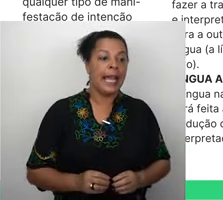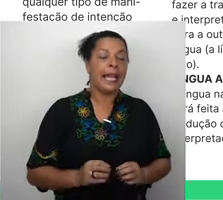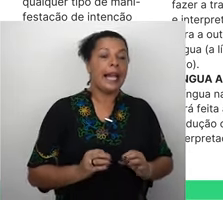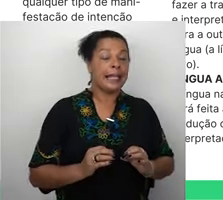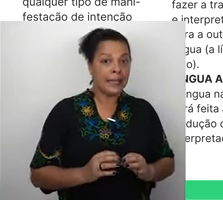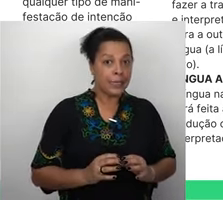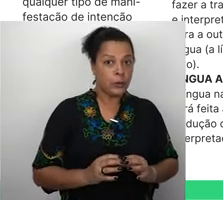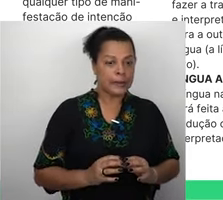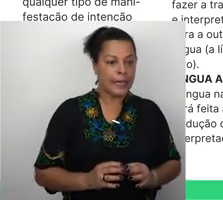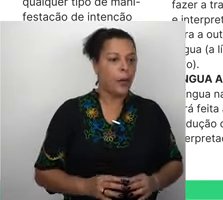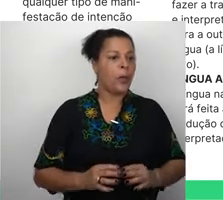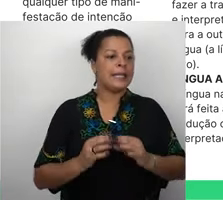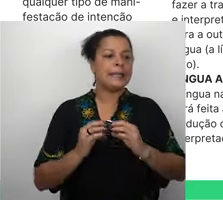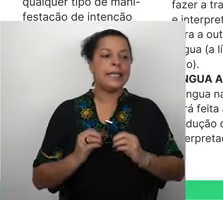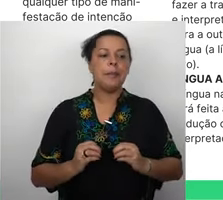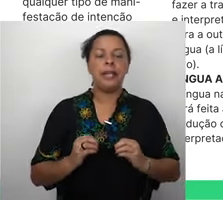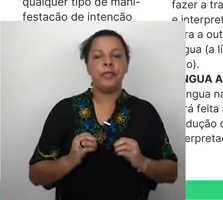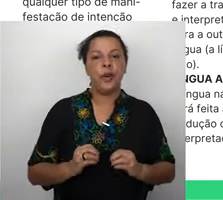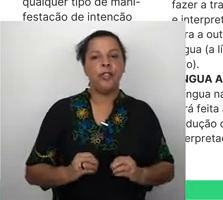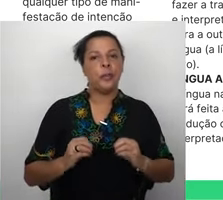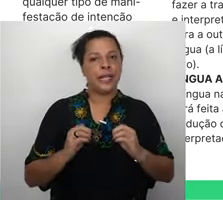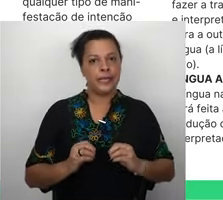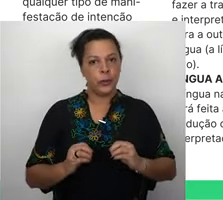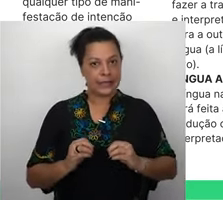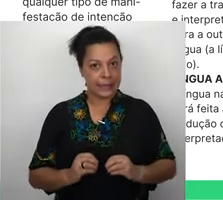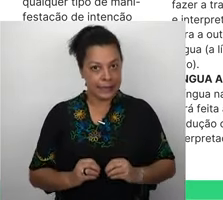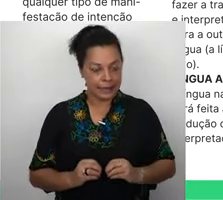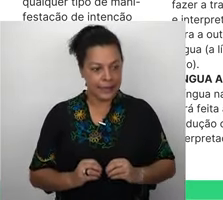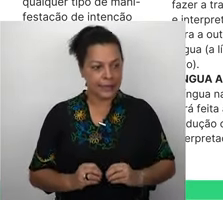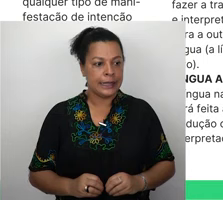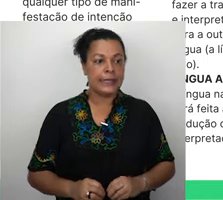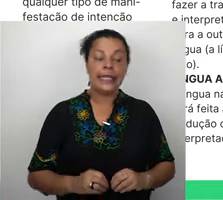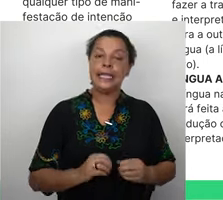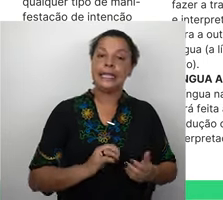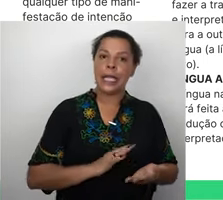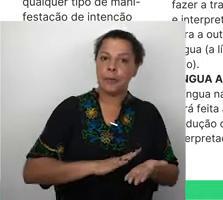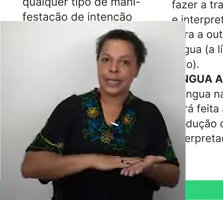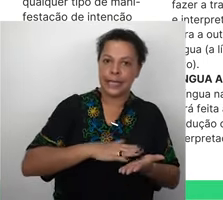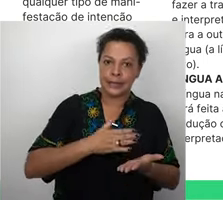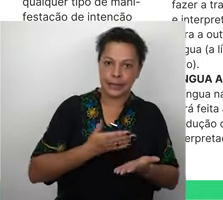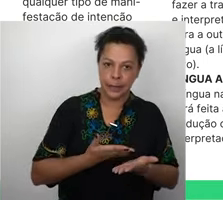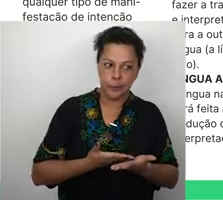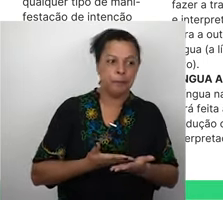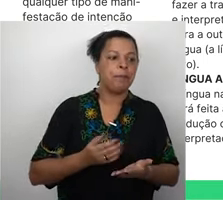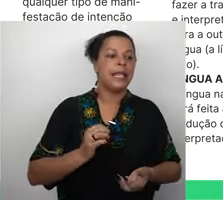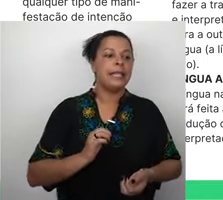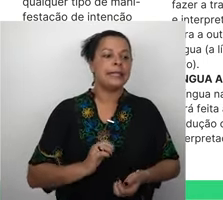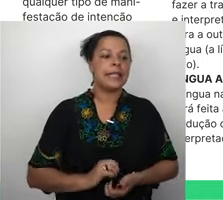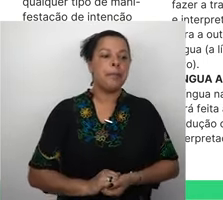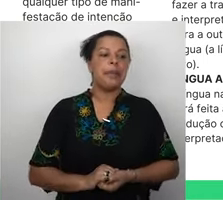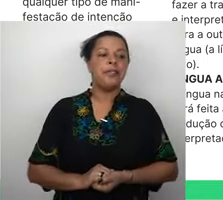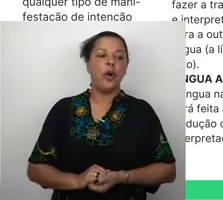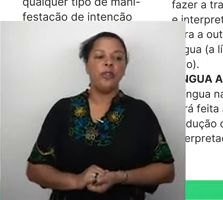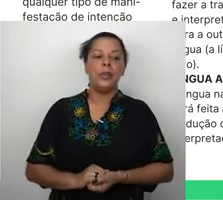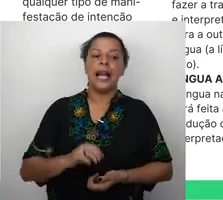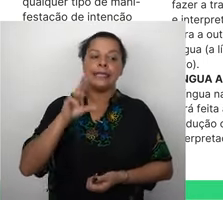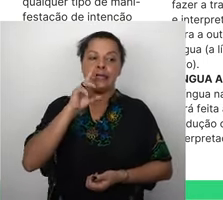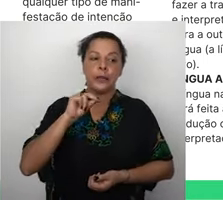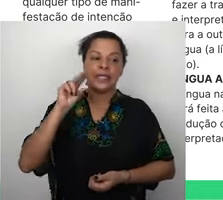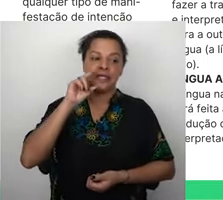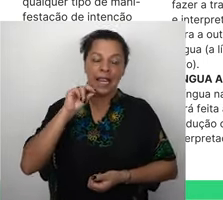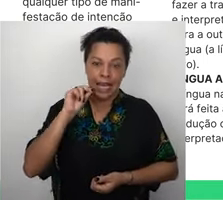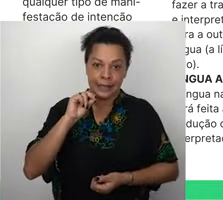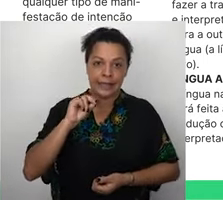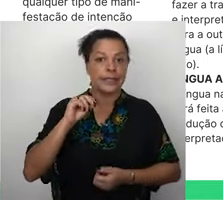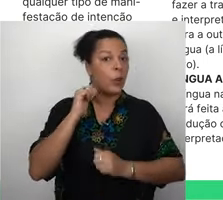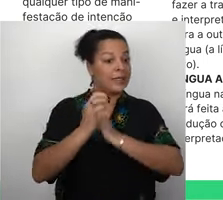sinais. A tradução sempre envolve uma língua escrita. E a interpretação sempre envolve